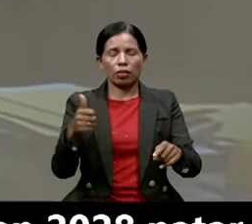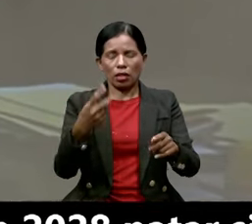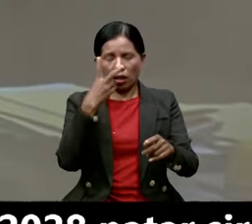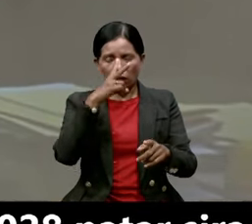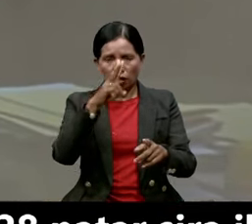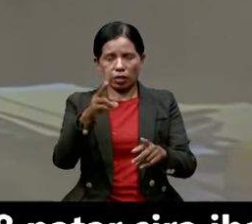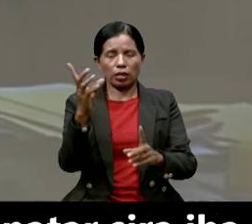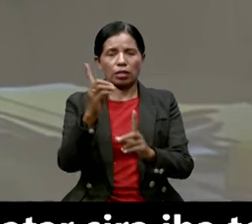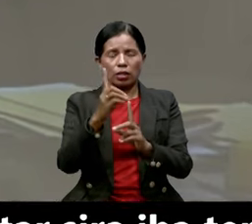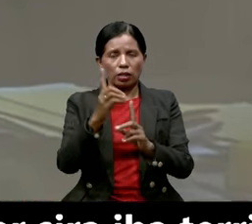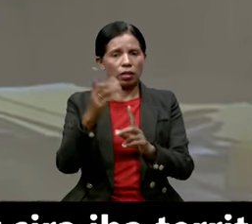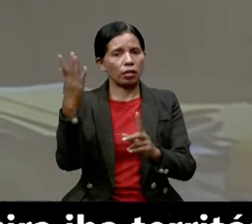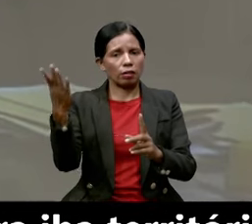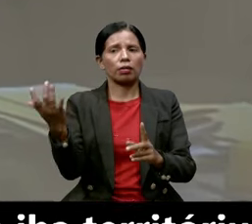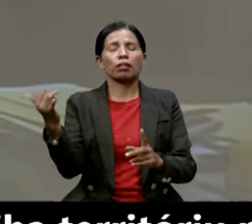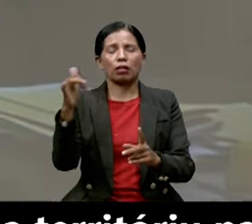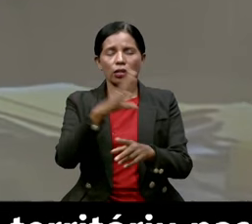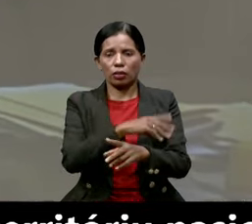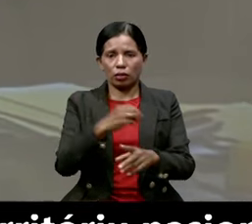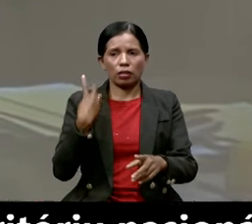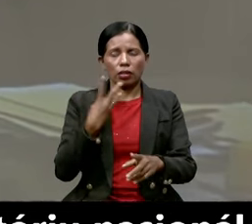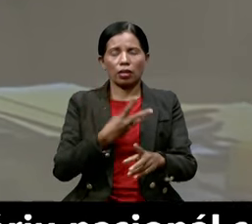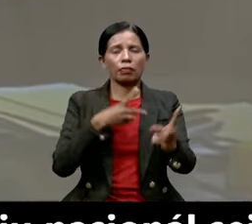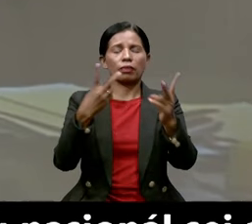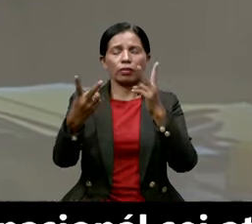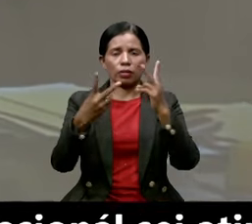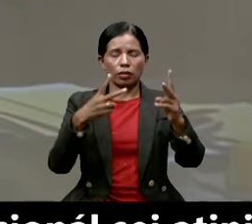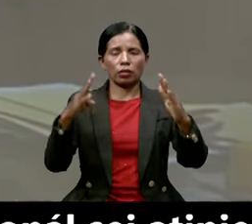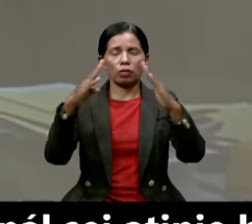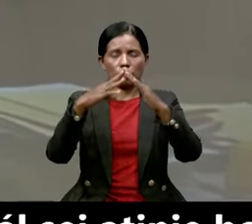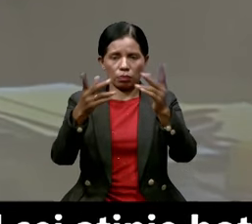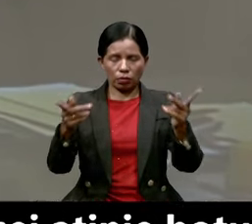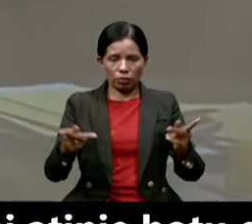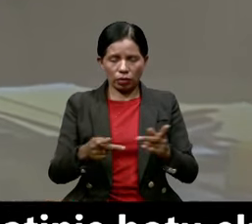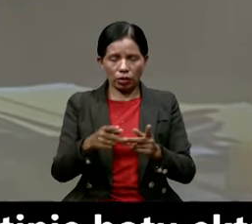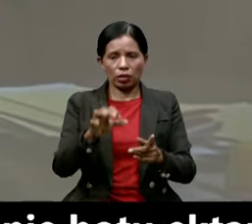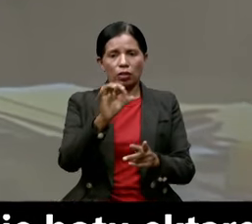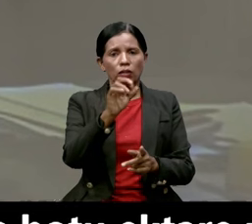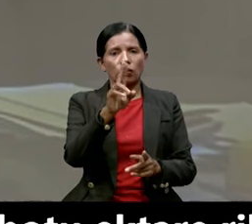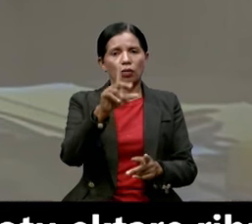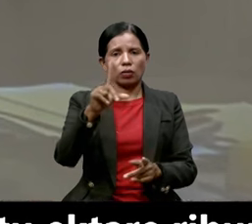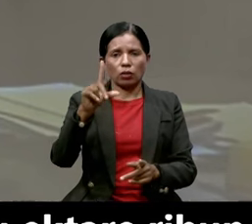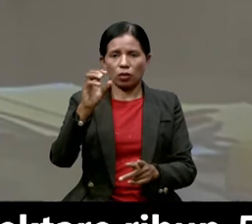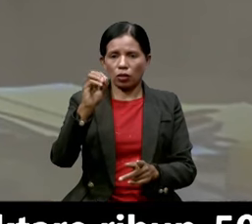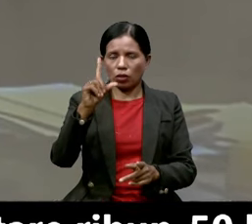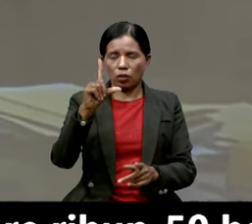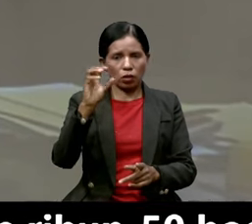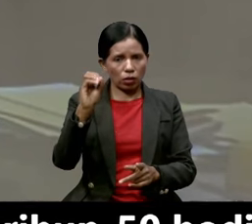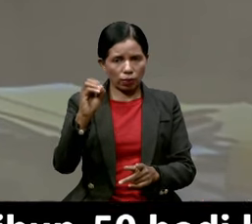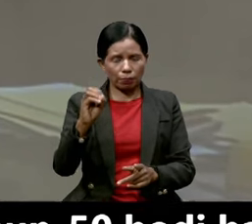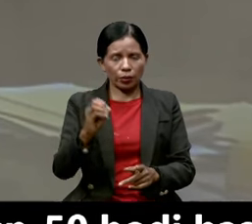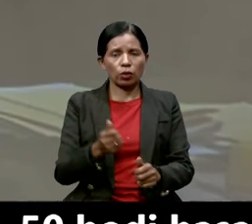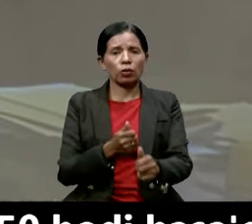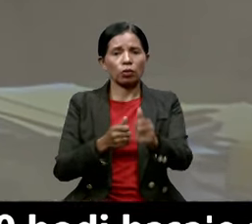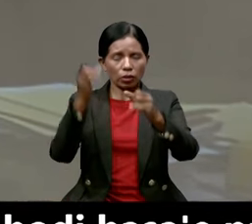iha loron refere. Nomos ami babijita uma fatin Fulolo iha loron tuirmai. Bajea ba informasau